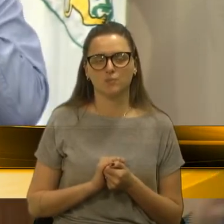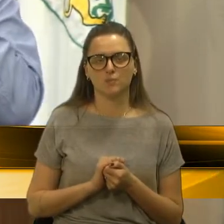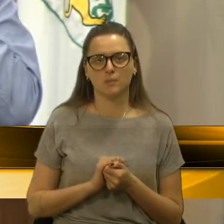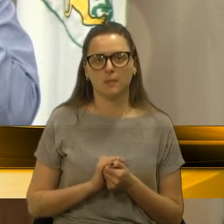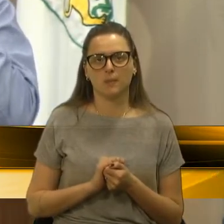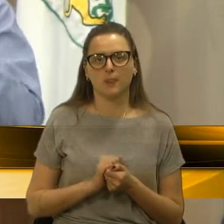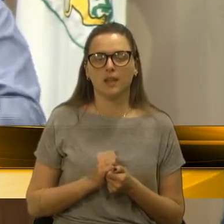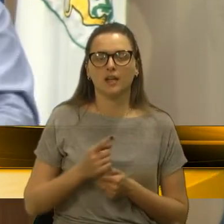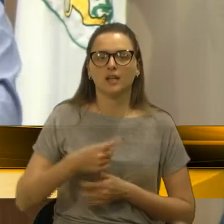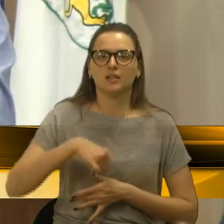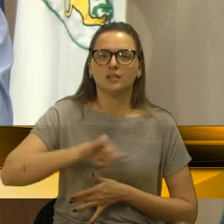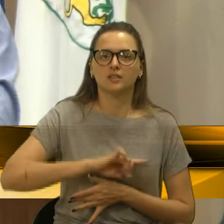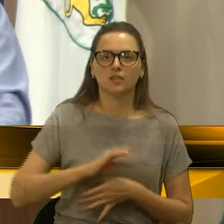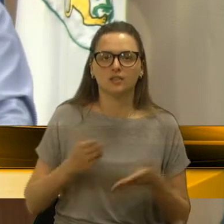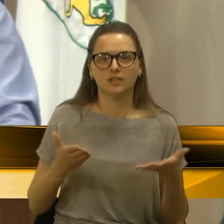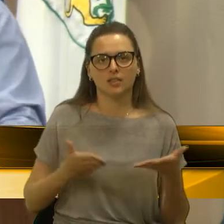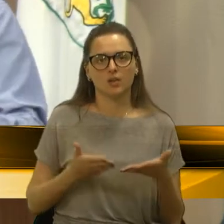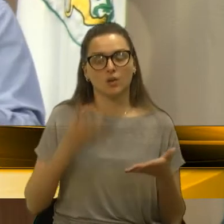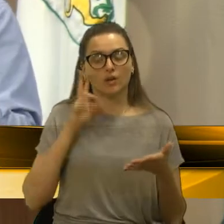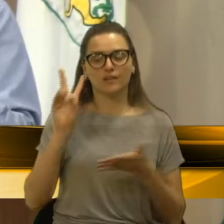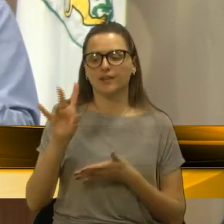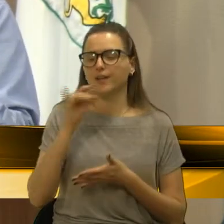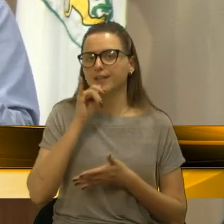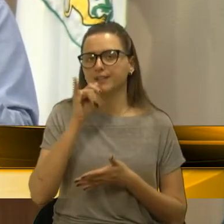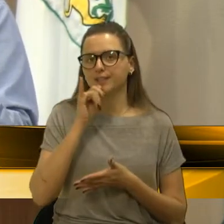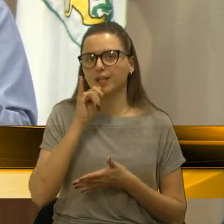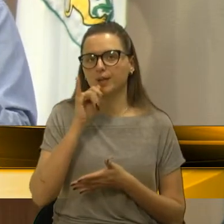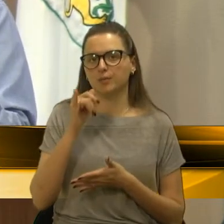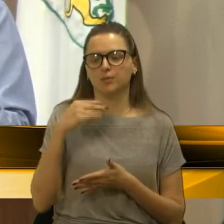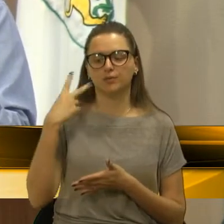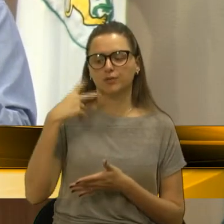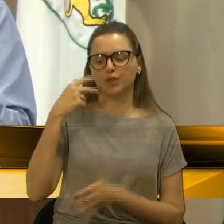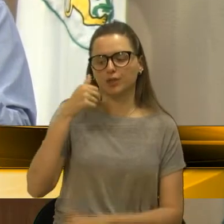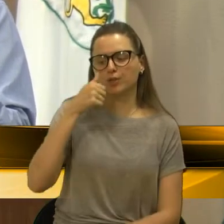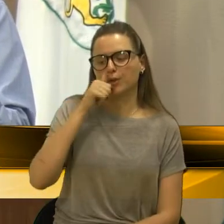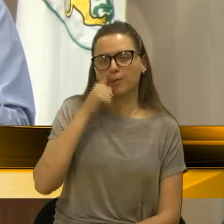Vamos pegar, vereadora Paula, vereadora Denise,